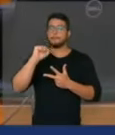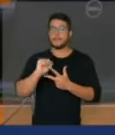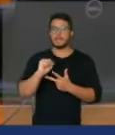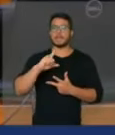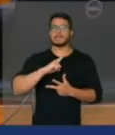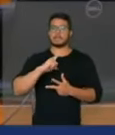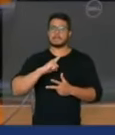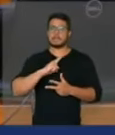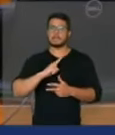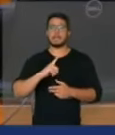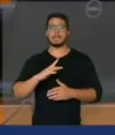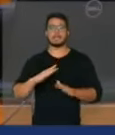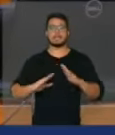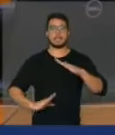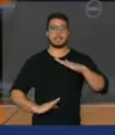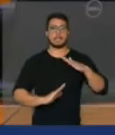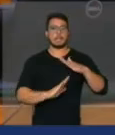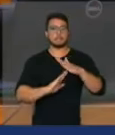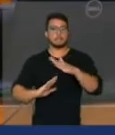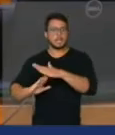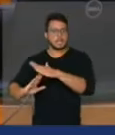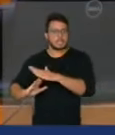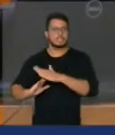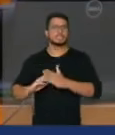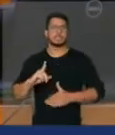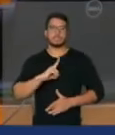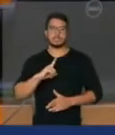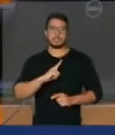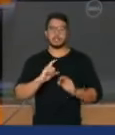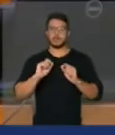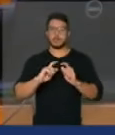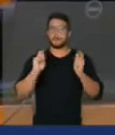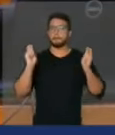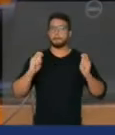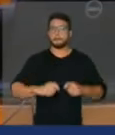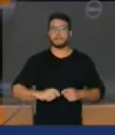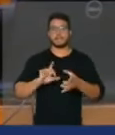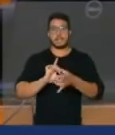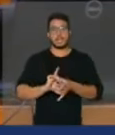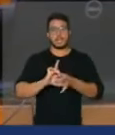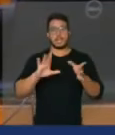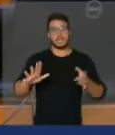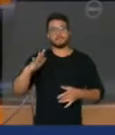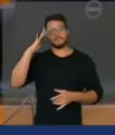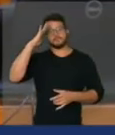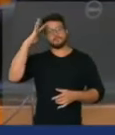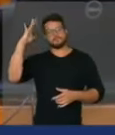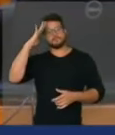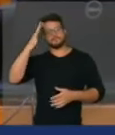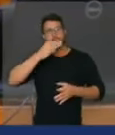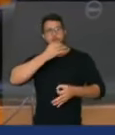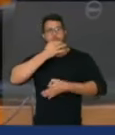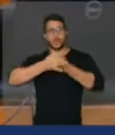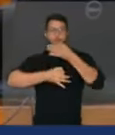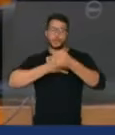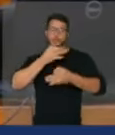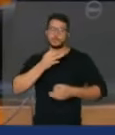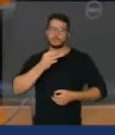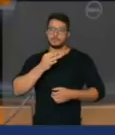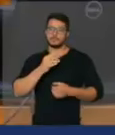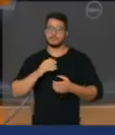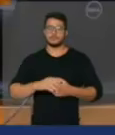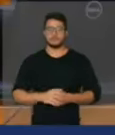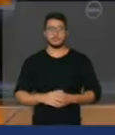poder de autoridade, que asseguram a liberdade de pensamento e a expressão com direito geral e